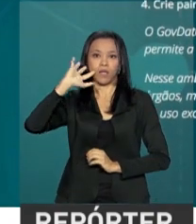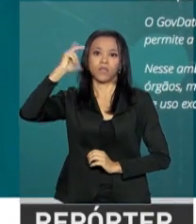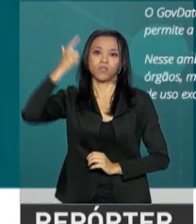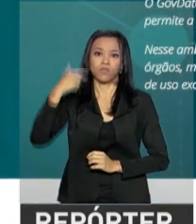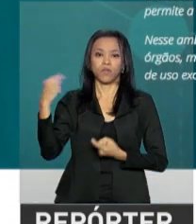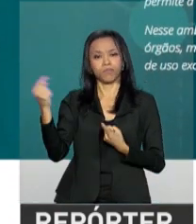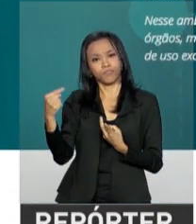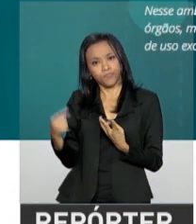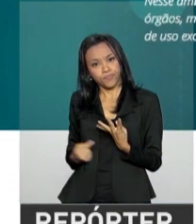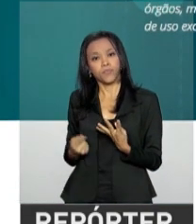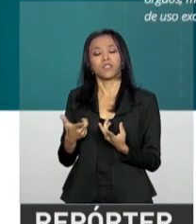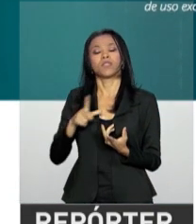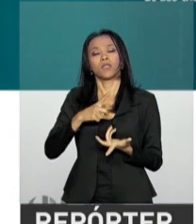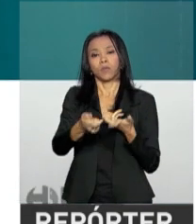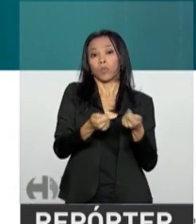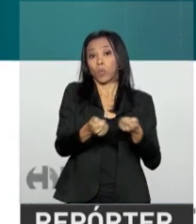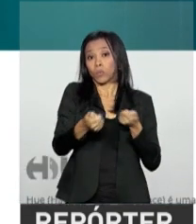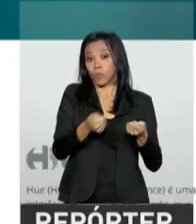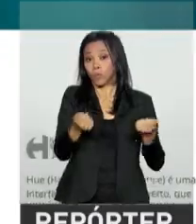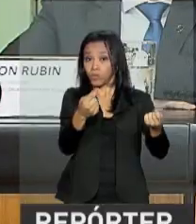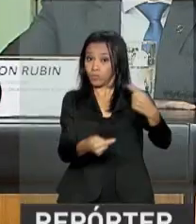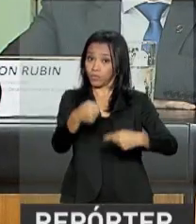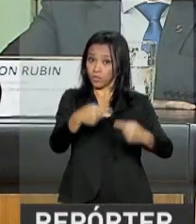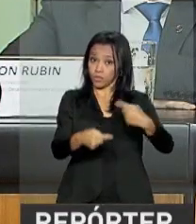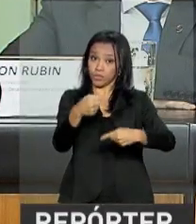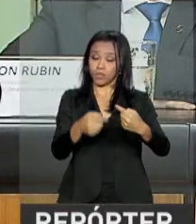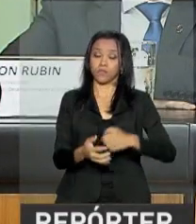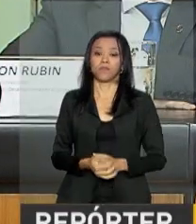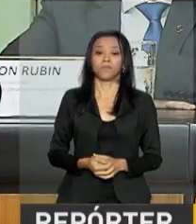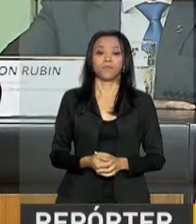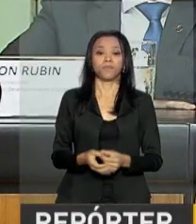a gestão e o controle de políticas públicas